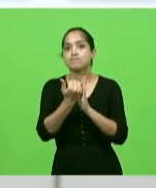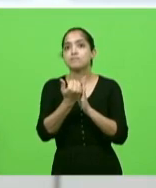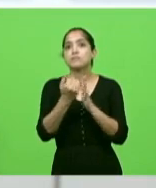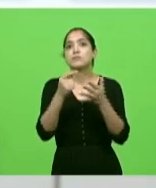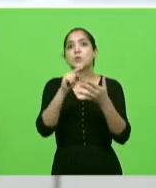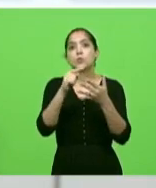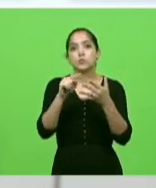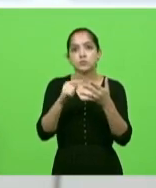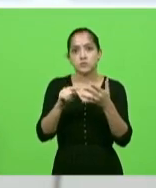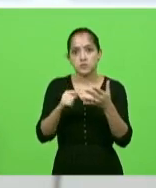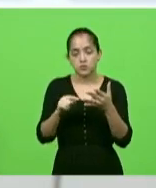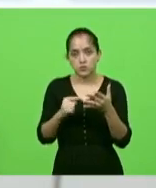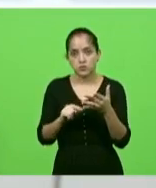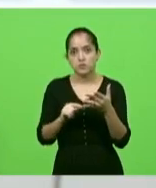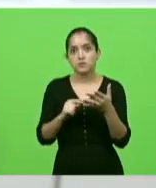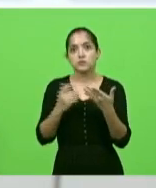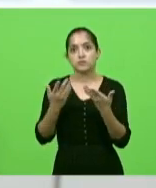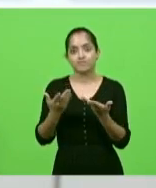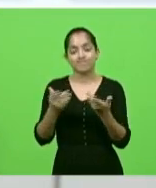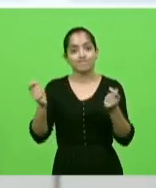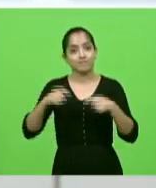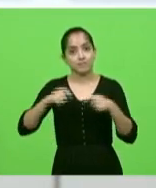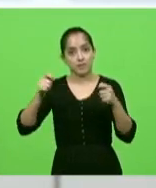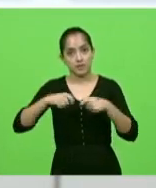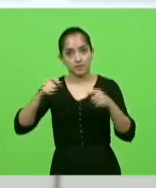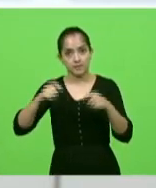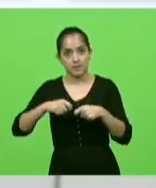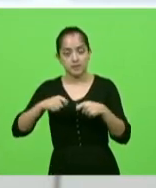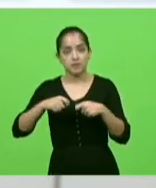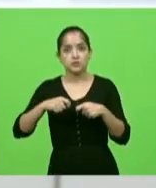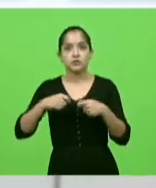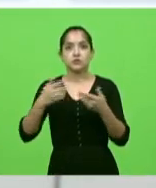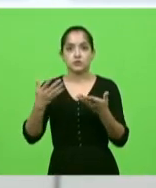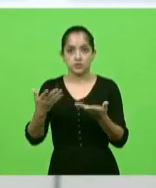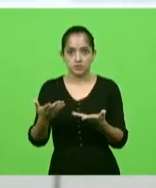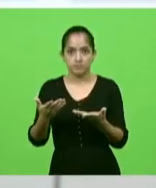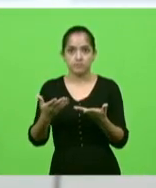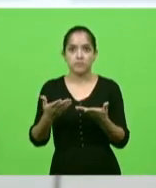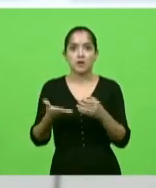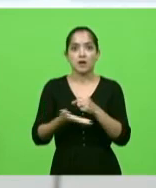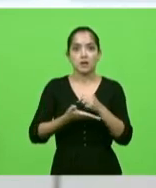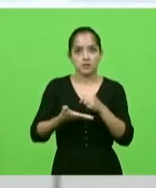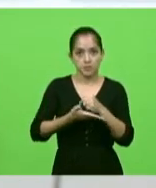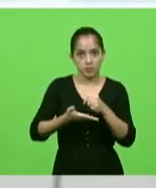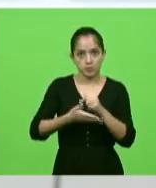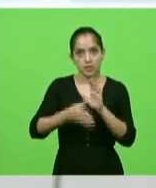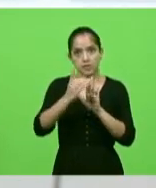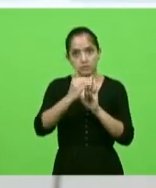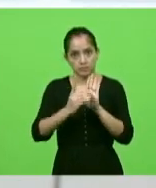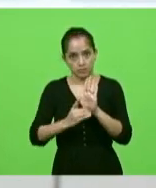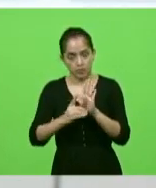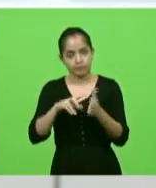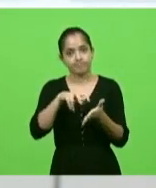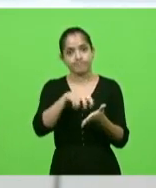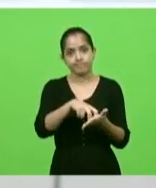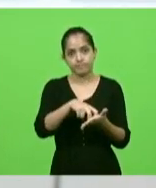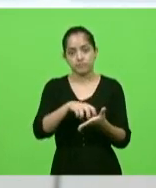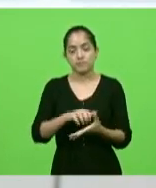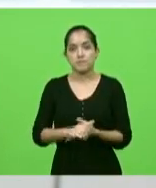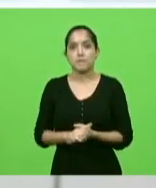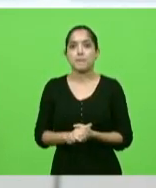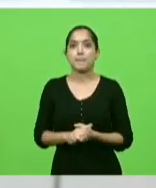indícios por si sós permitem inclusive respaldar decreto condenatório